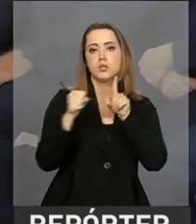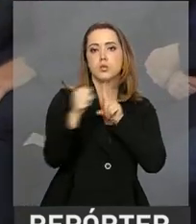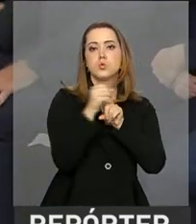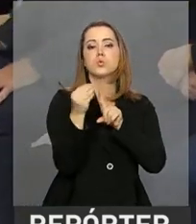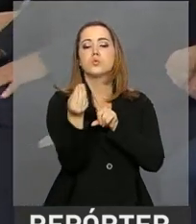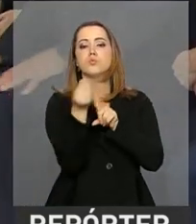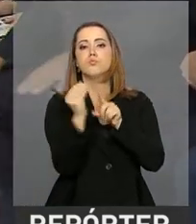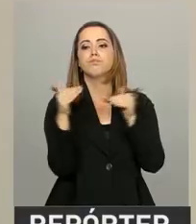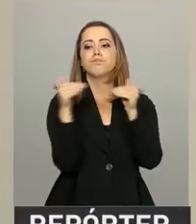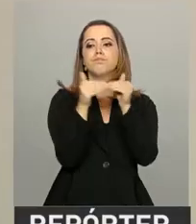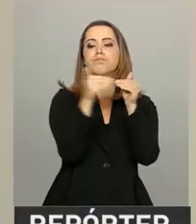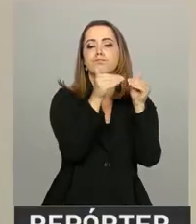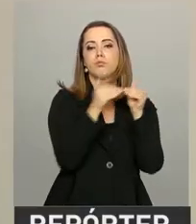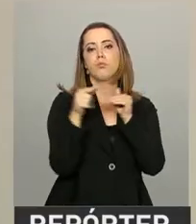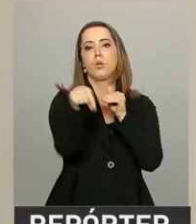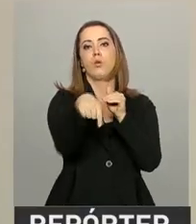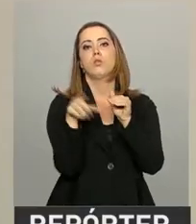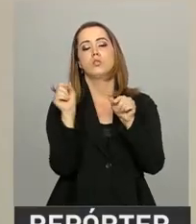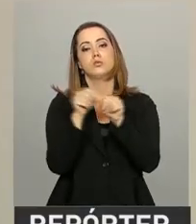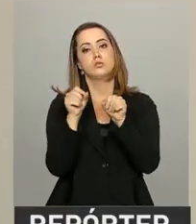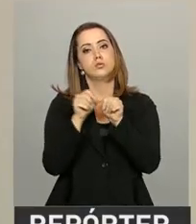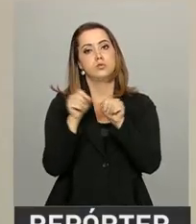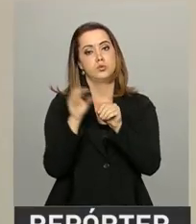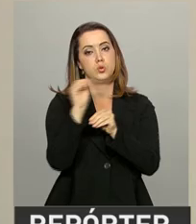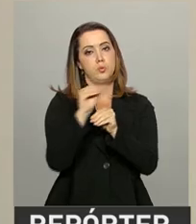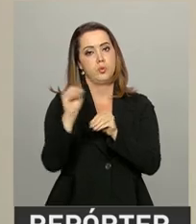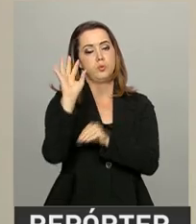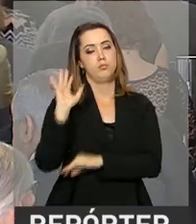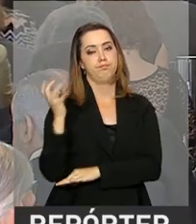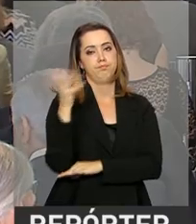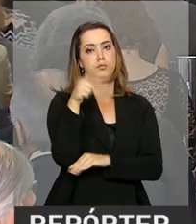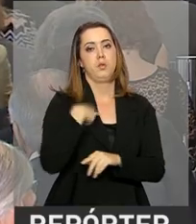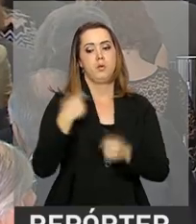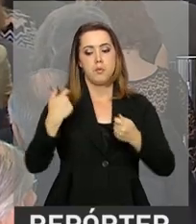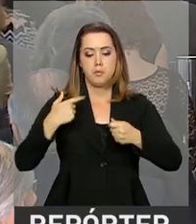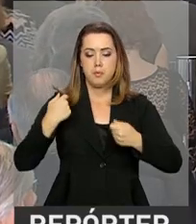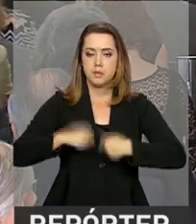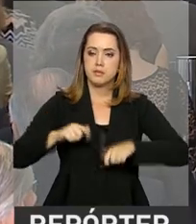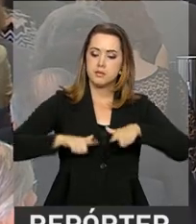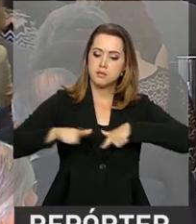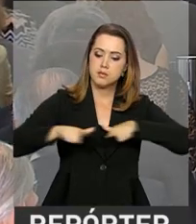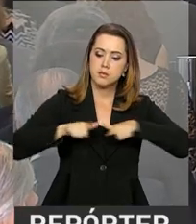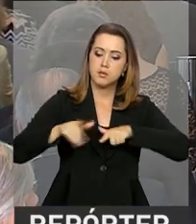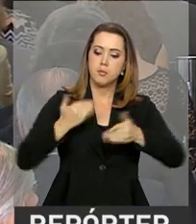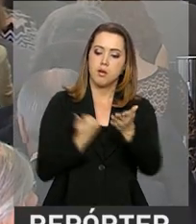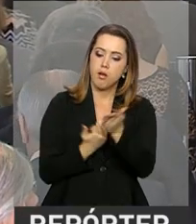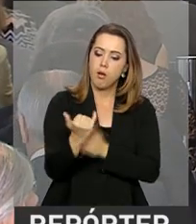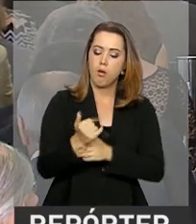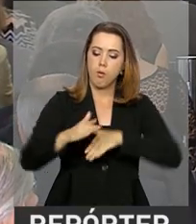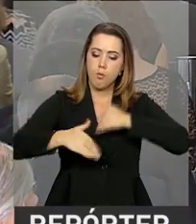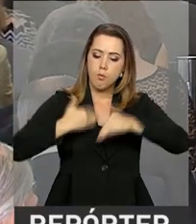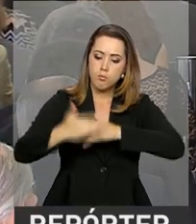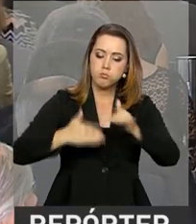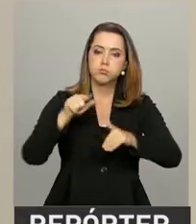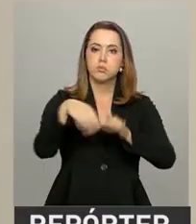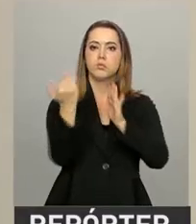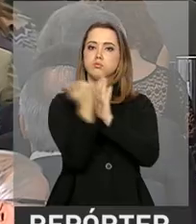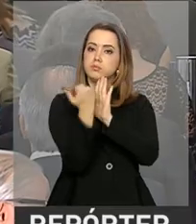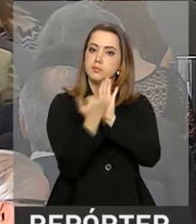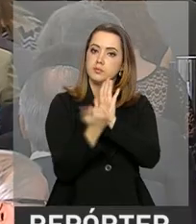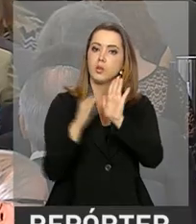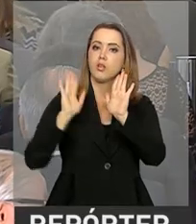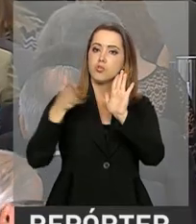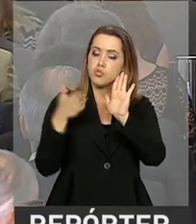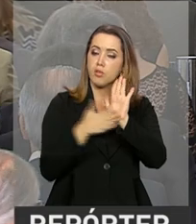compromissos brasileiros e que o país deve trabalhar para colocar desde já em prática as medidas previstas